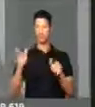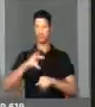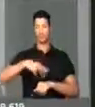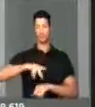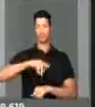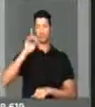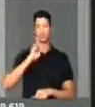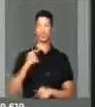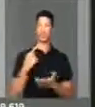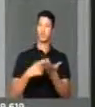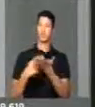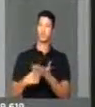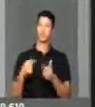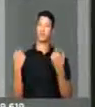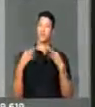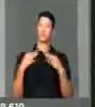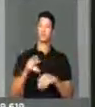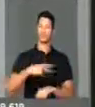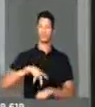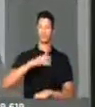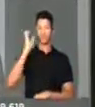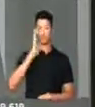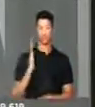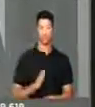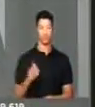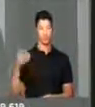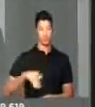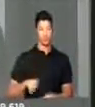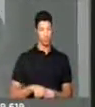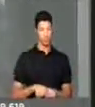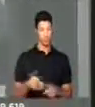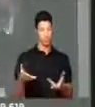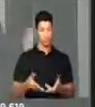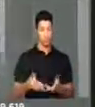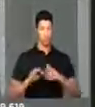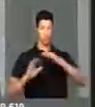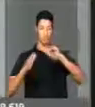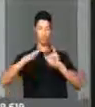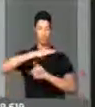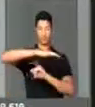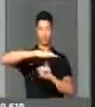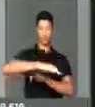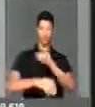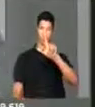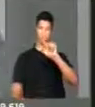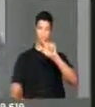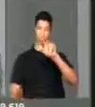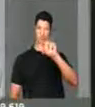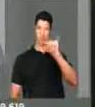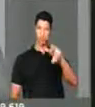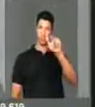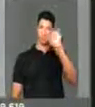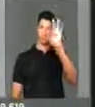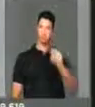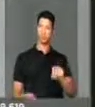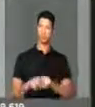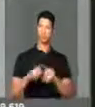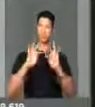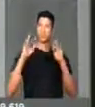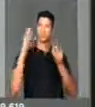os grandes negócios do país. Vem aí a instituição da Lava Jato e todos os seus